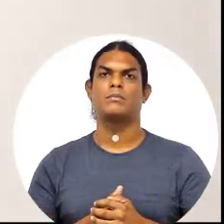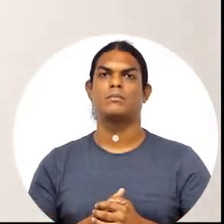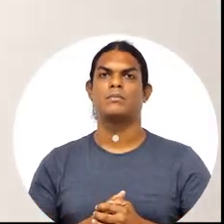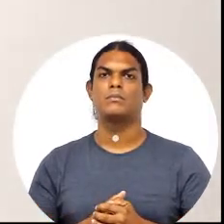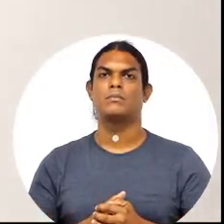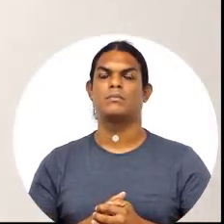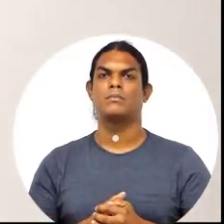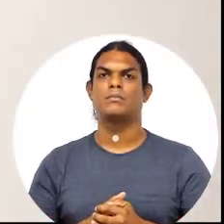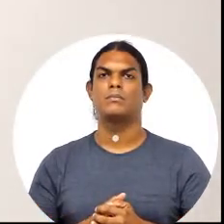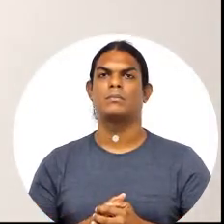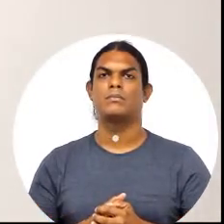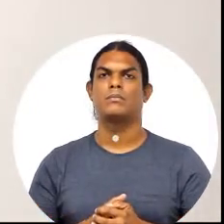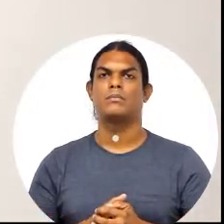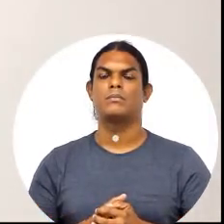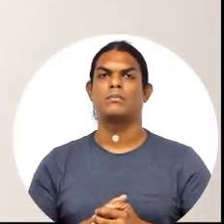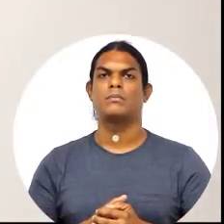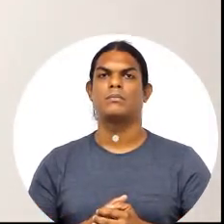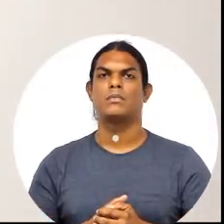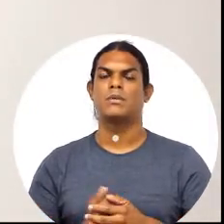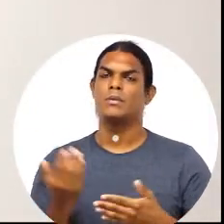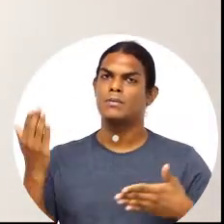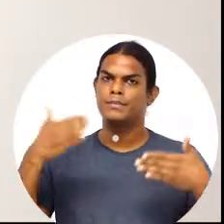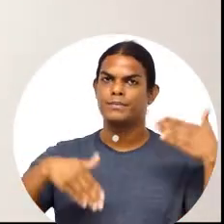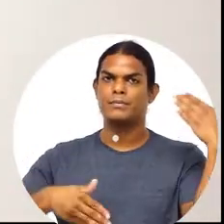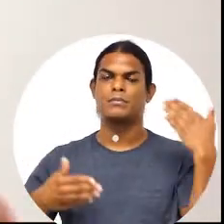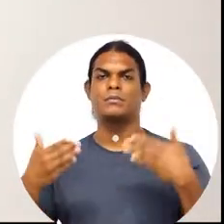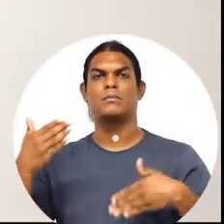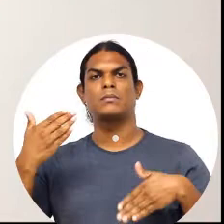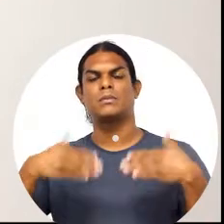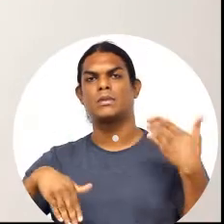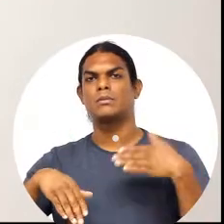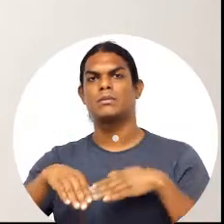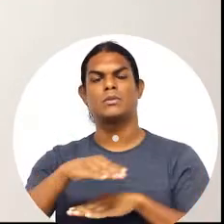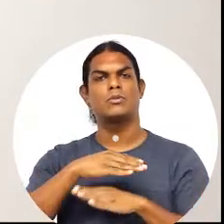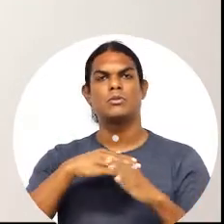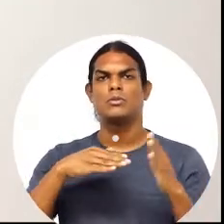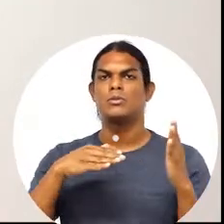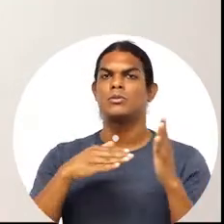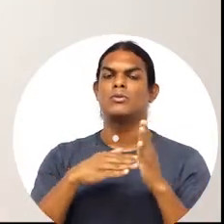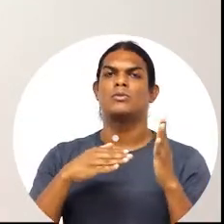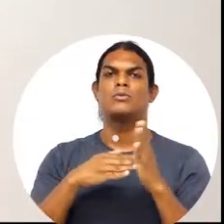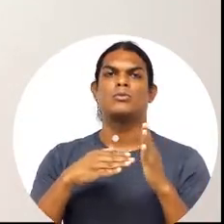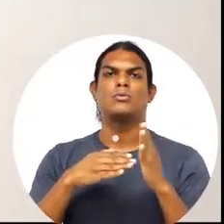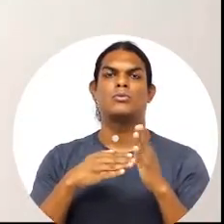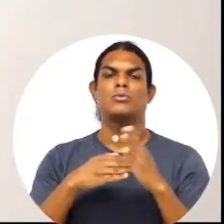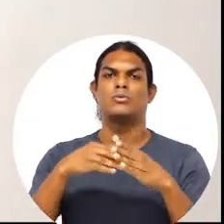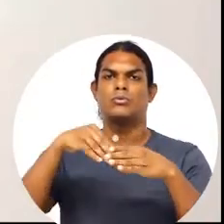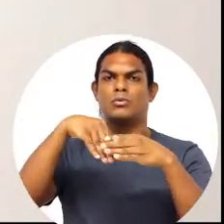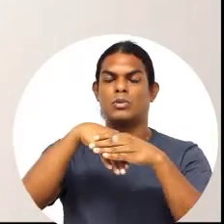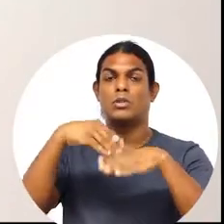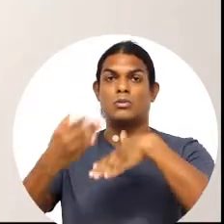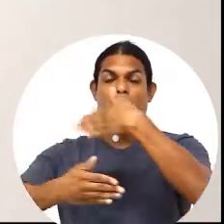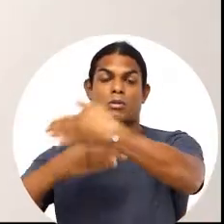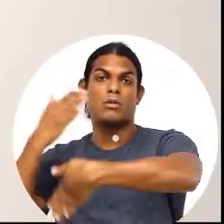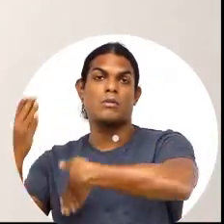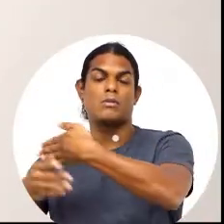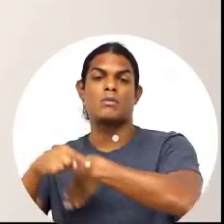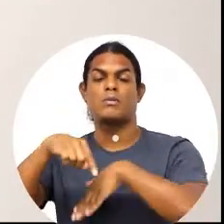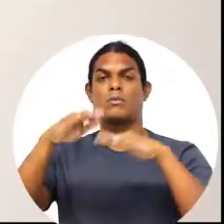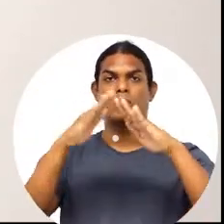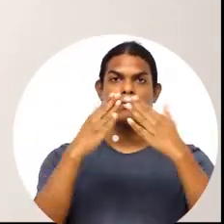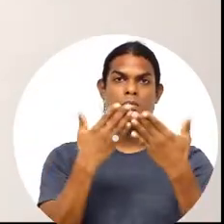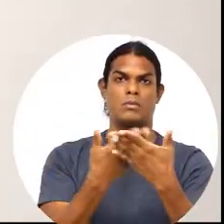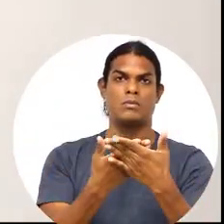participarem de alguma maneira dos destinos e de como a escola vai se operacionalizar. Então, mas em relação aos